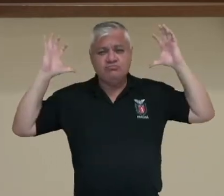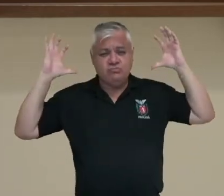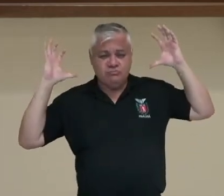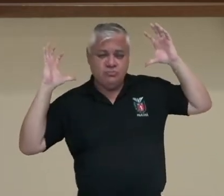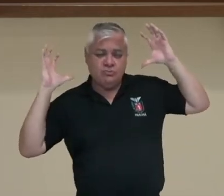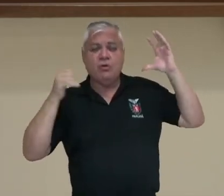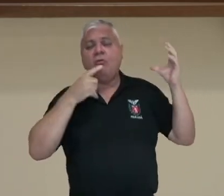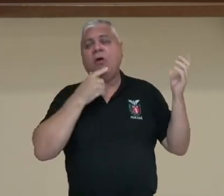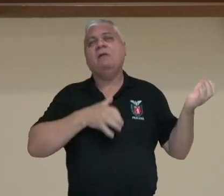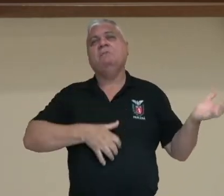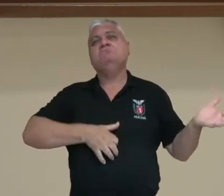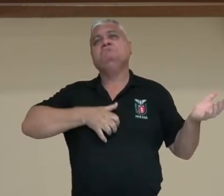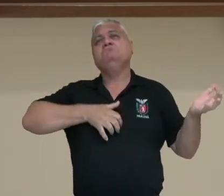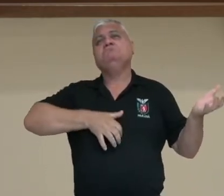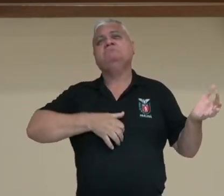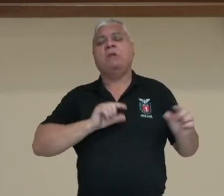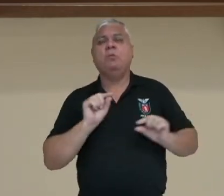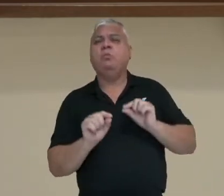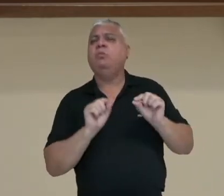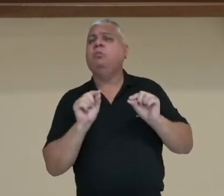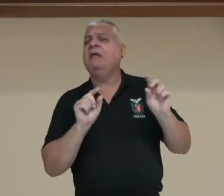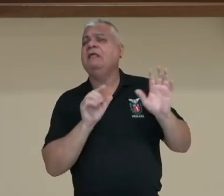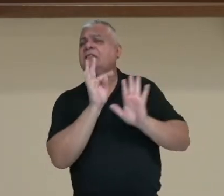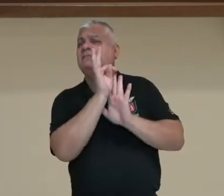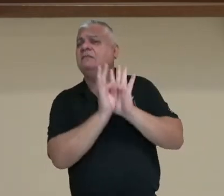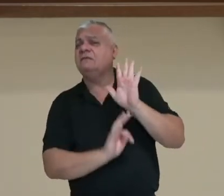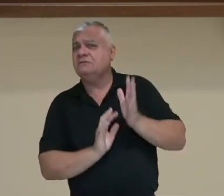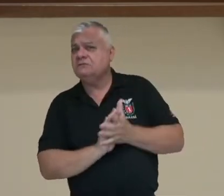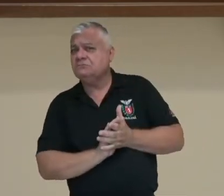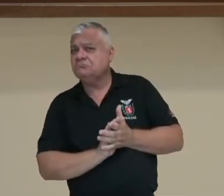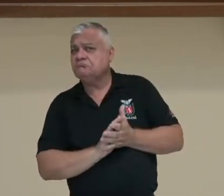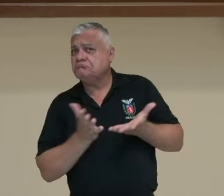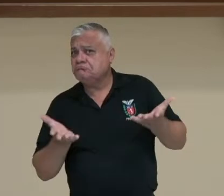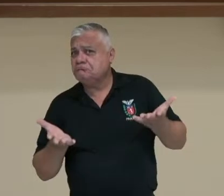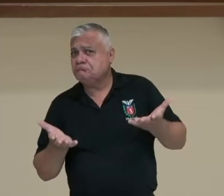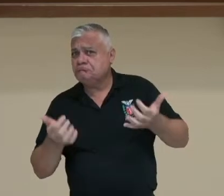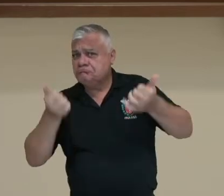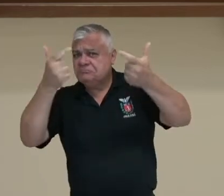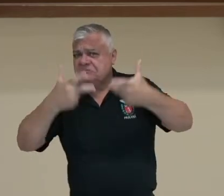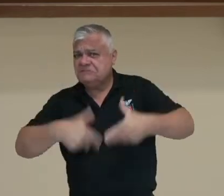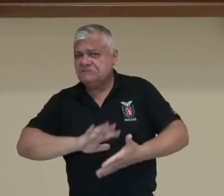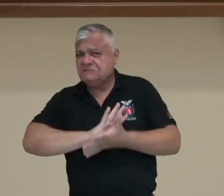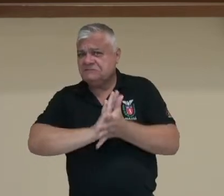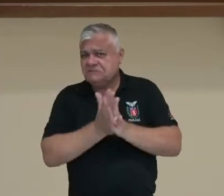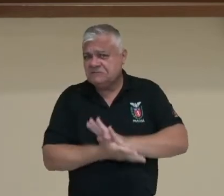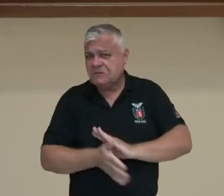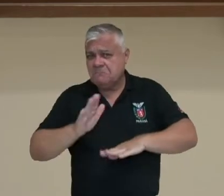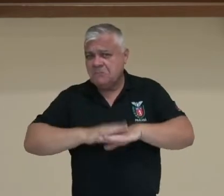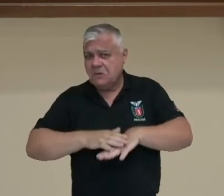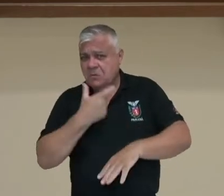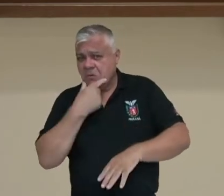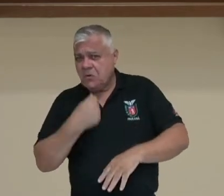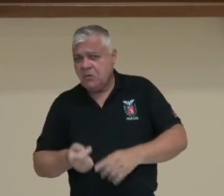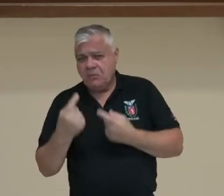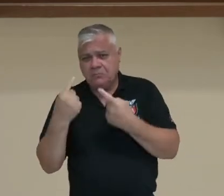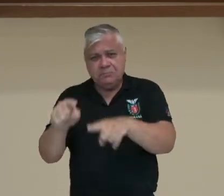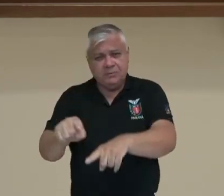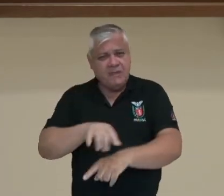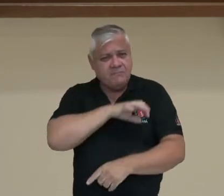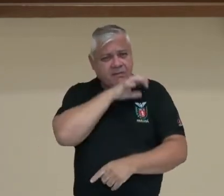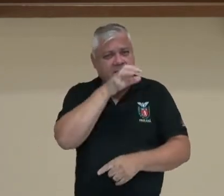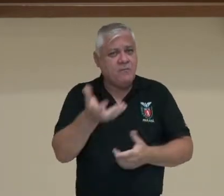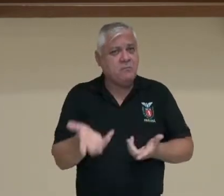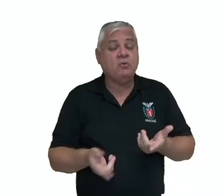carregando o violão. O que será que vai trazer nesse texto? Será que vai falar alguma coisa sobre crueldade do homem com os animais?